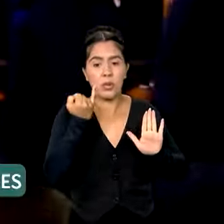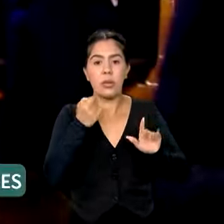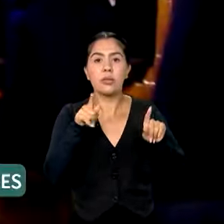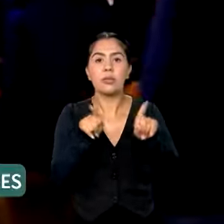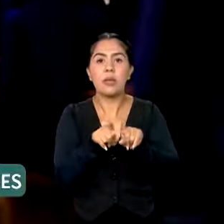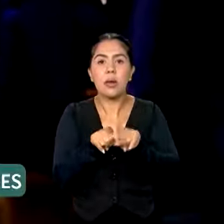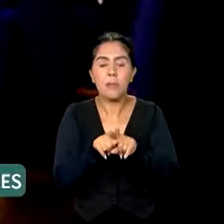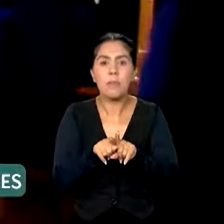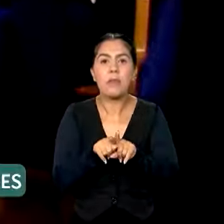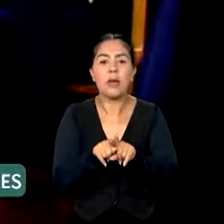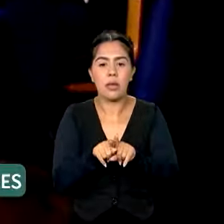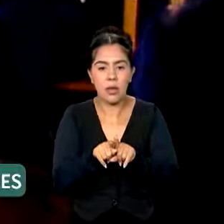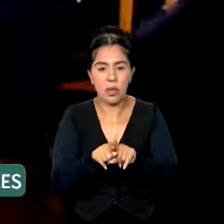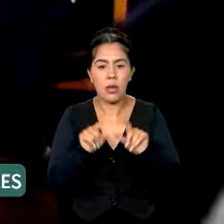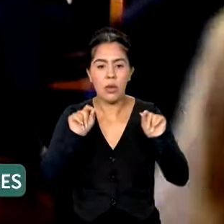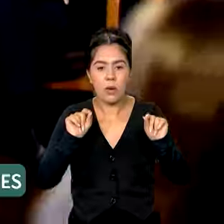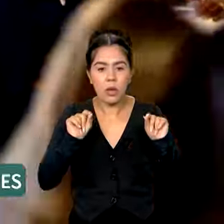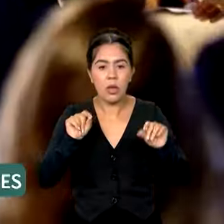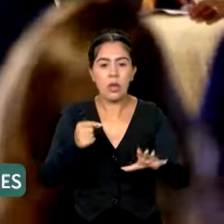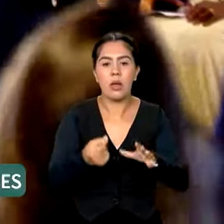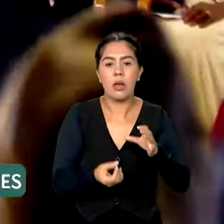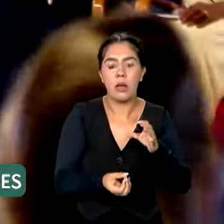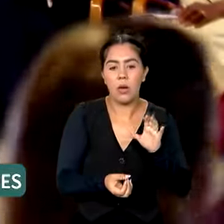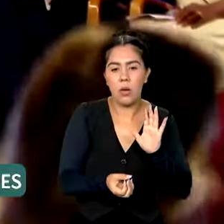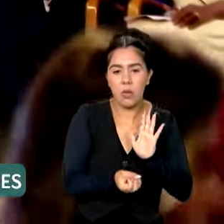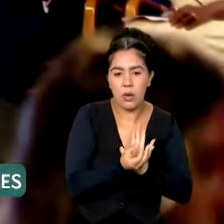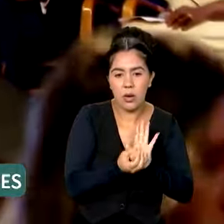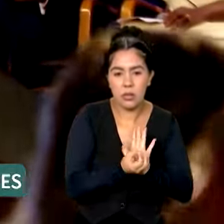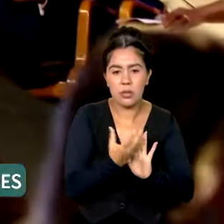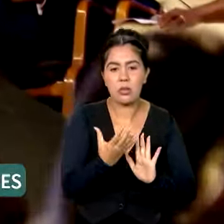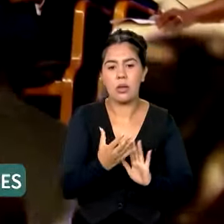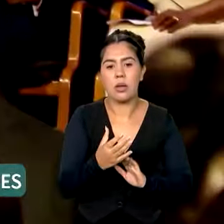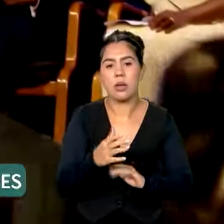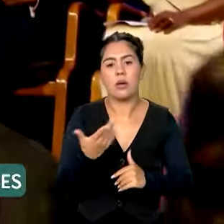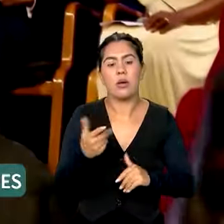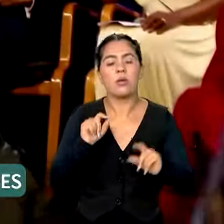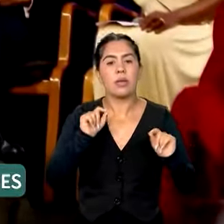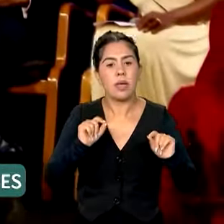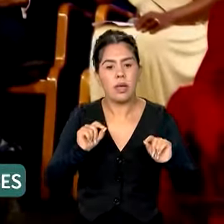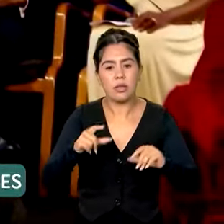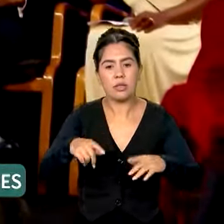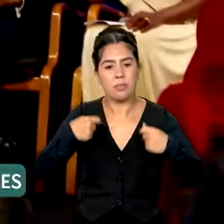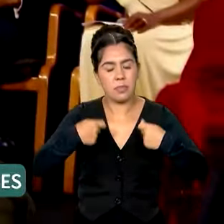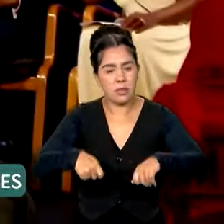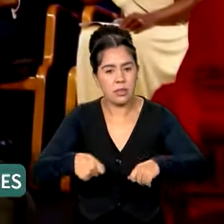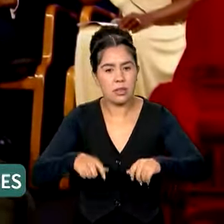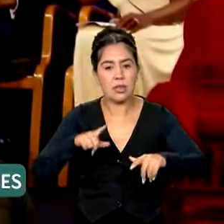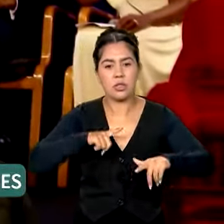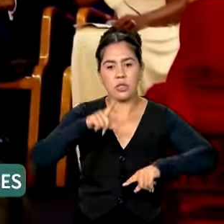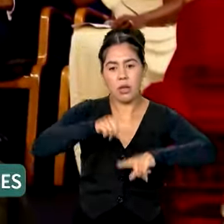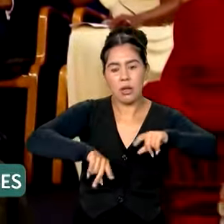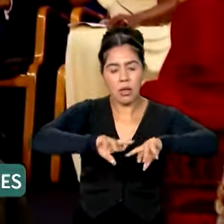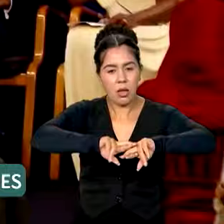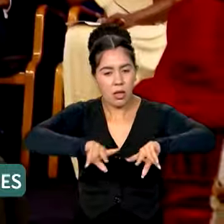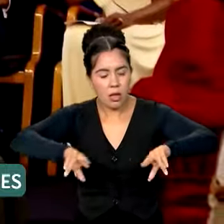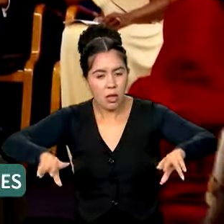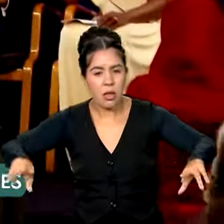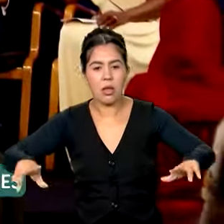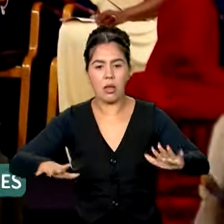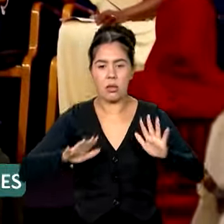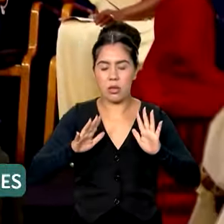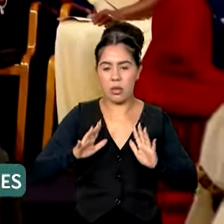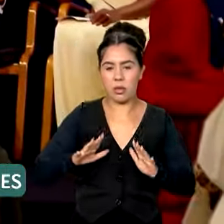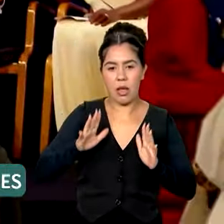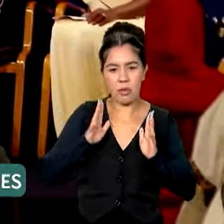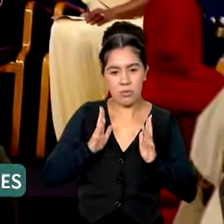de biodigestores, de produção de gás, seja de resíduos orgânicos ou de resíduo sanitário, enfim. E a